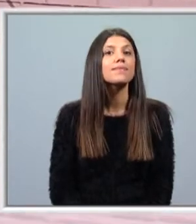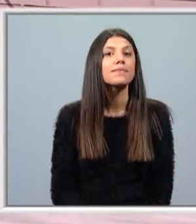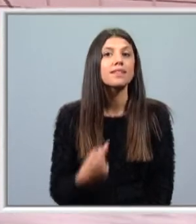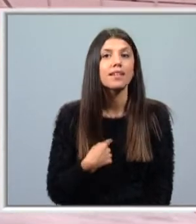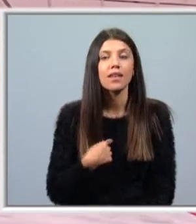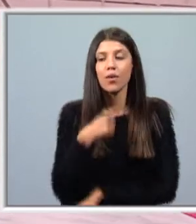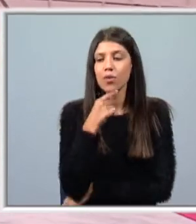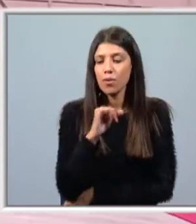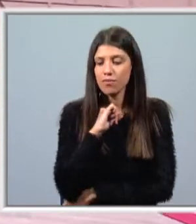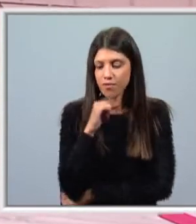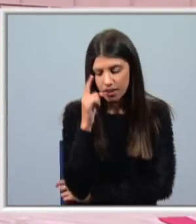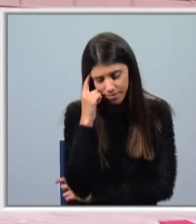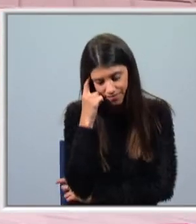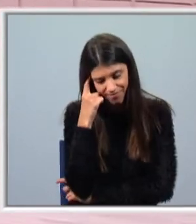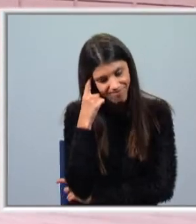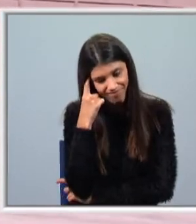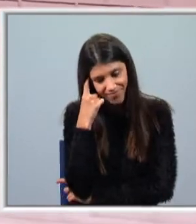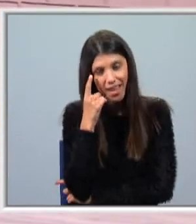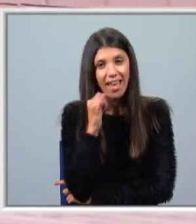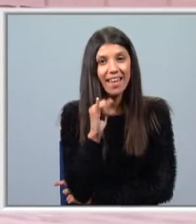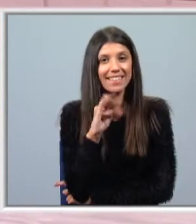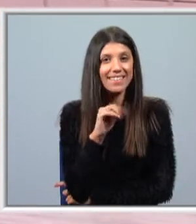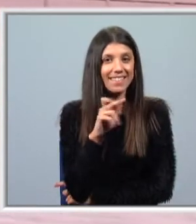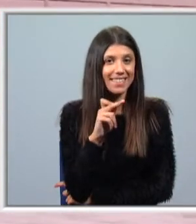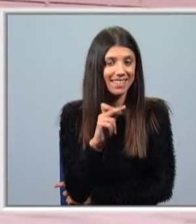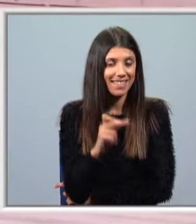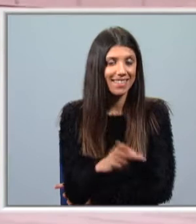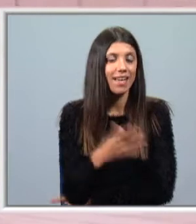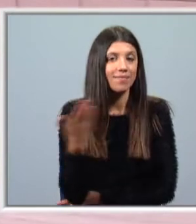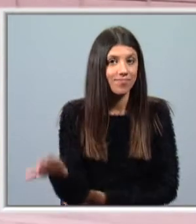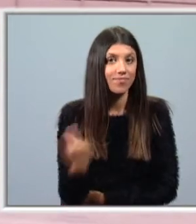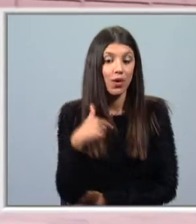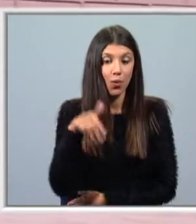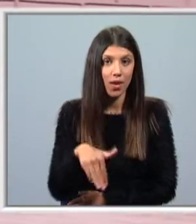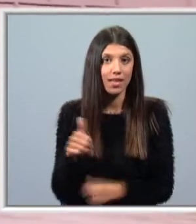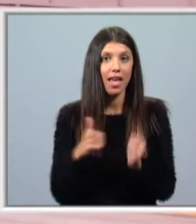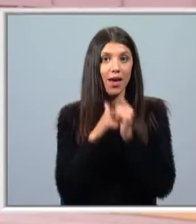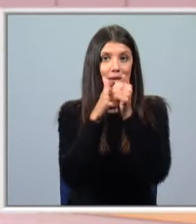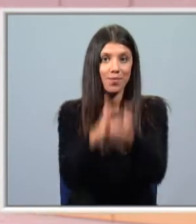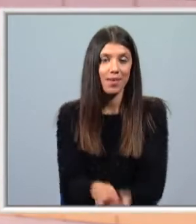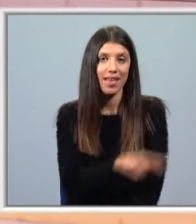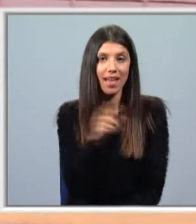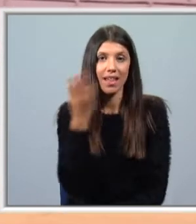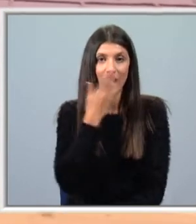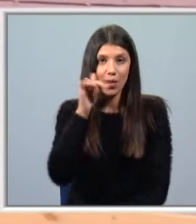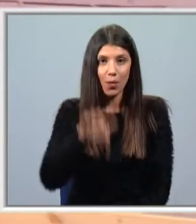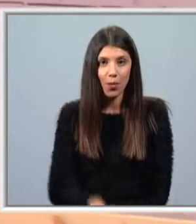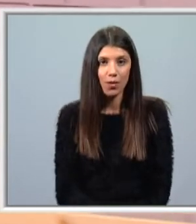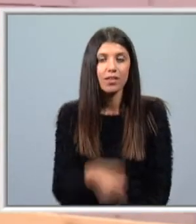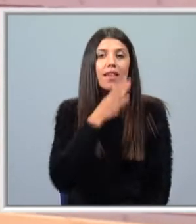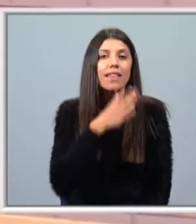como é que eu me chamo? Isa, eu sou a professora Isa e vou estar aqui a acompanhar-te neste bloco.